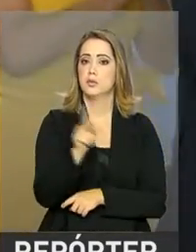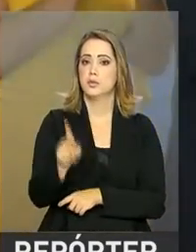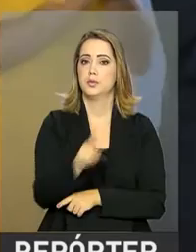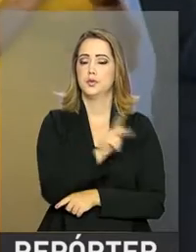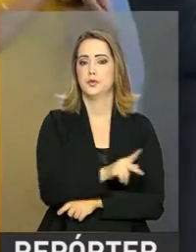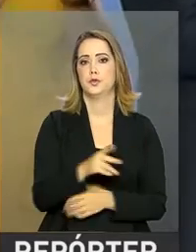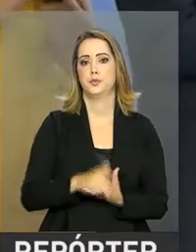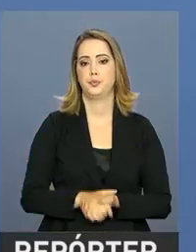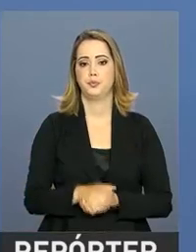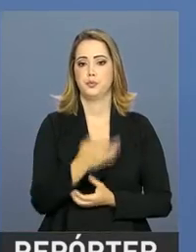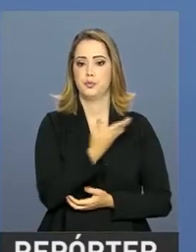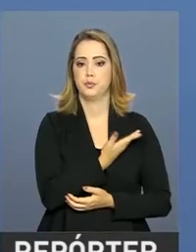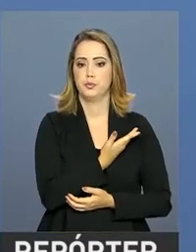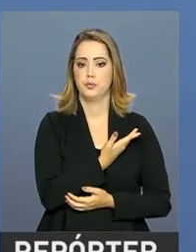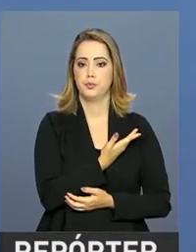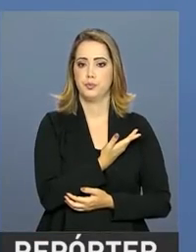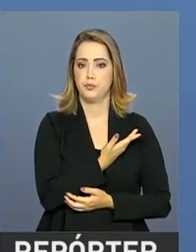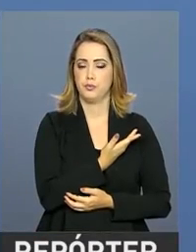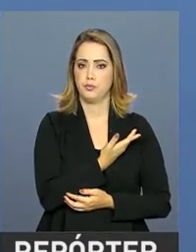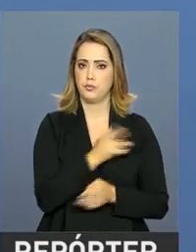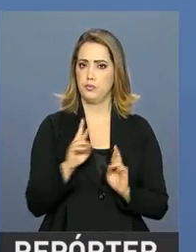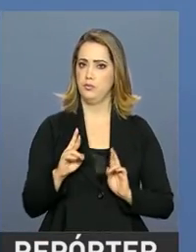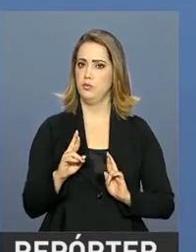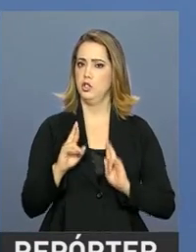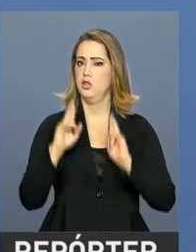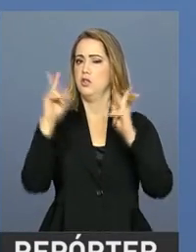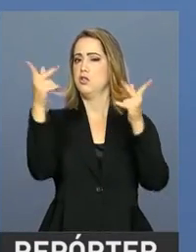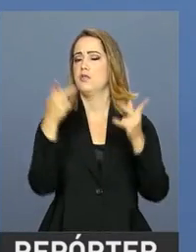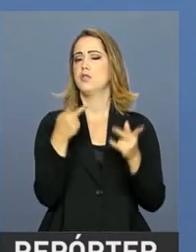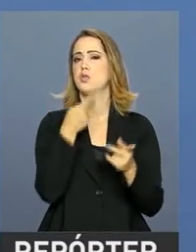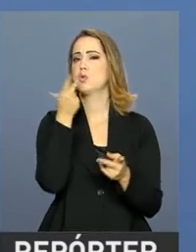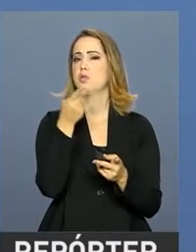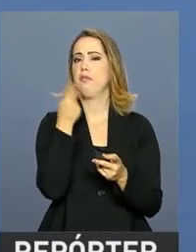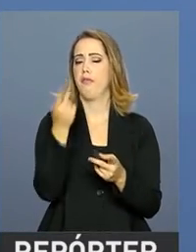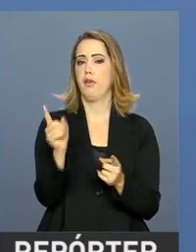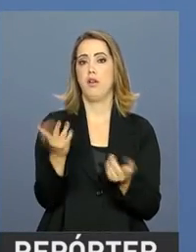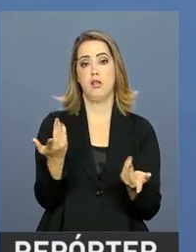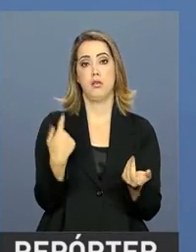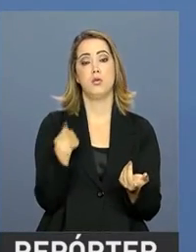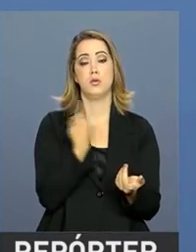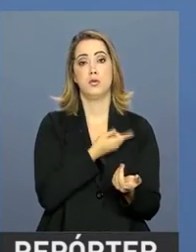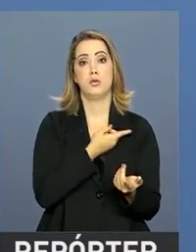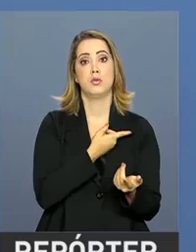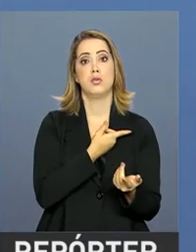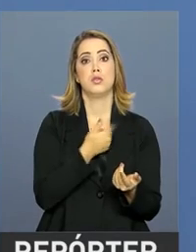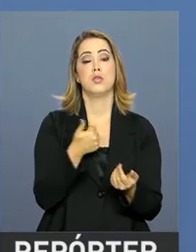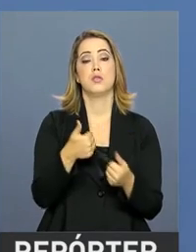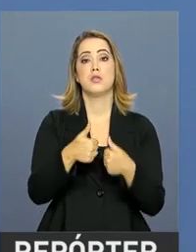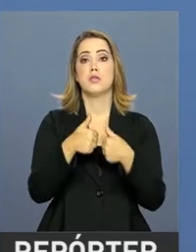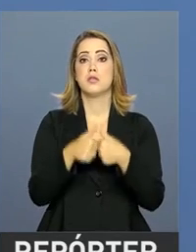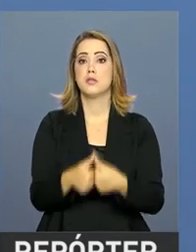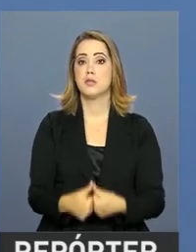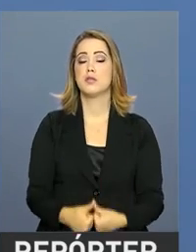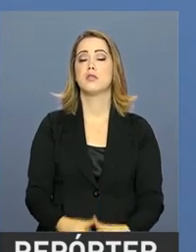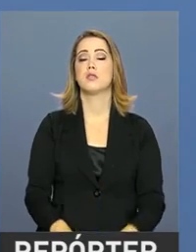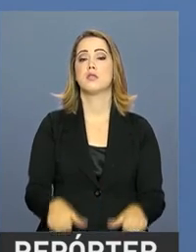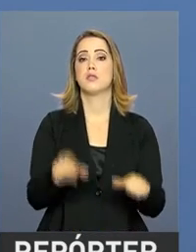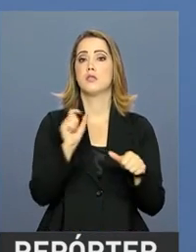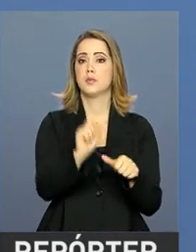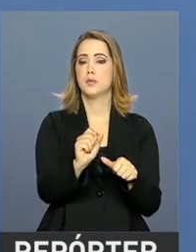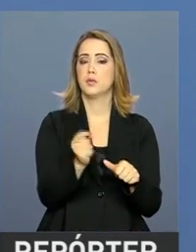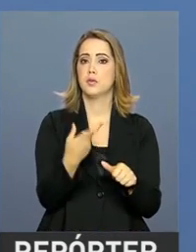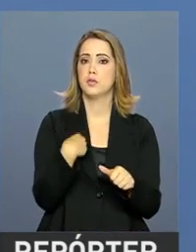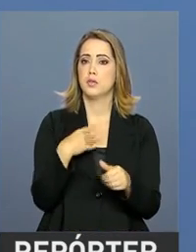e falar de educação. Diferentemente do que se costuma dizer, nós estamos revalorizando